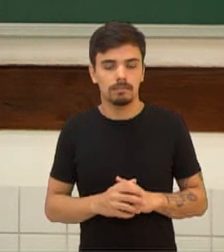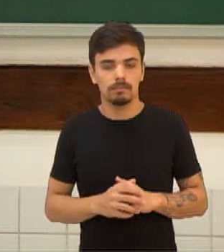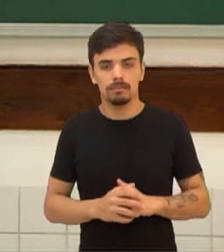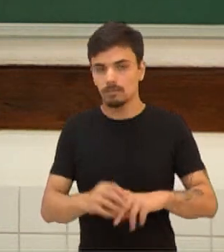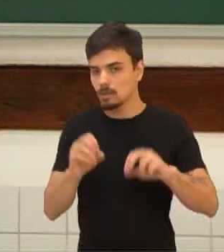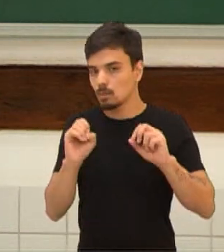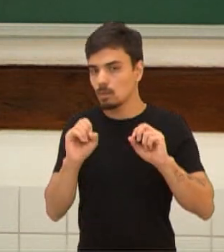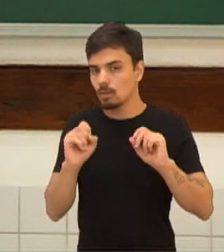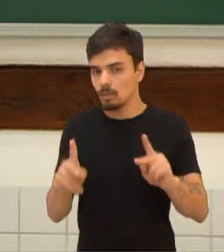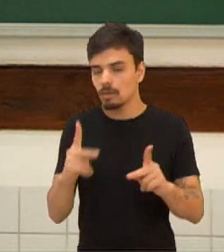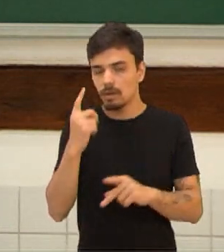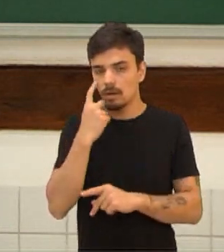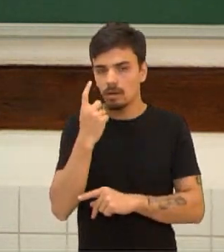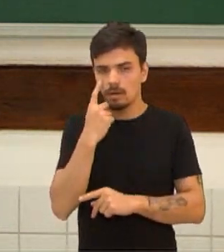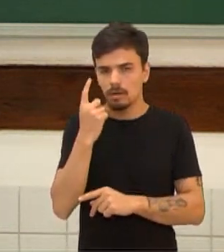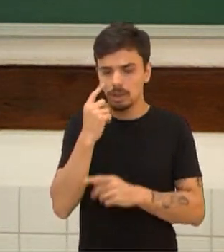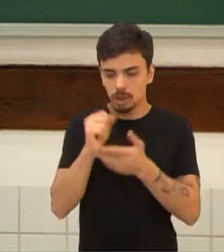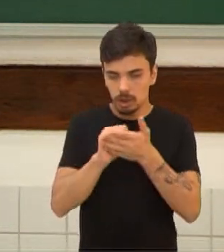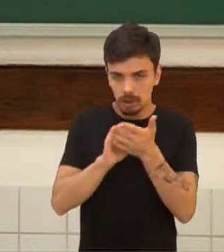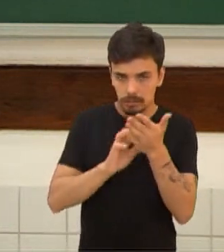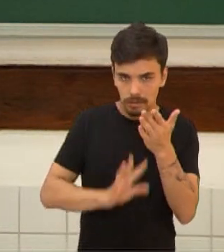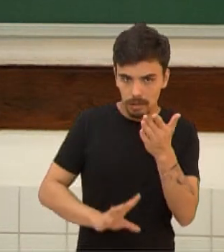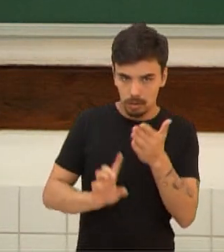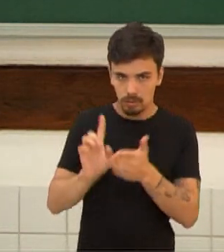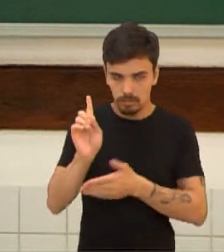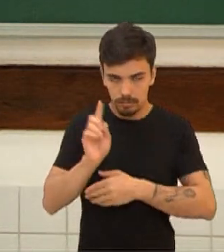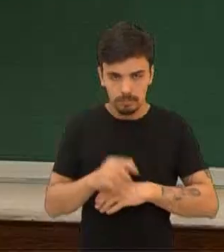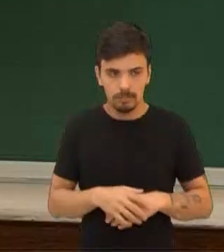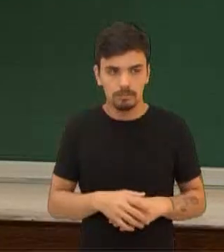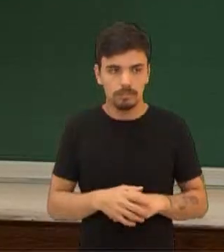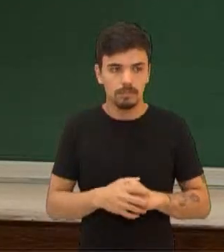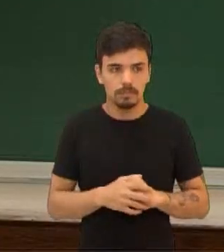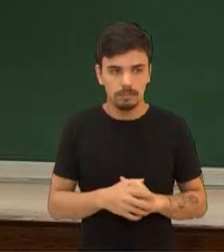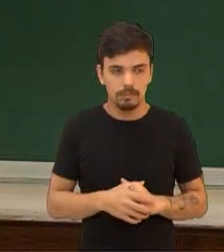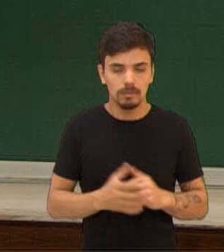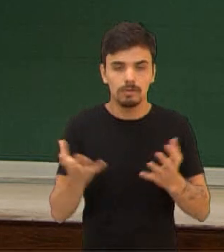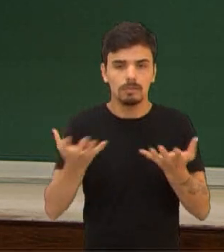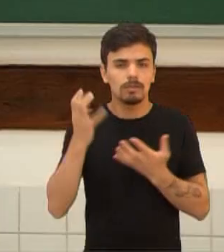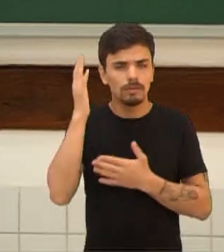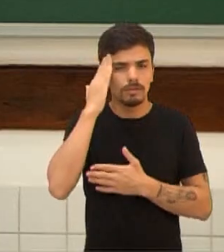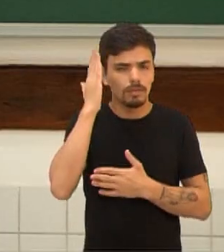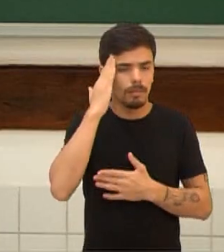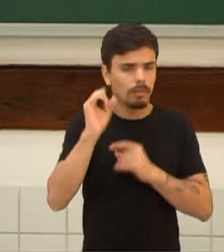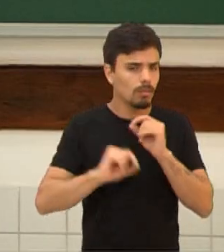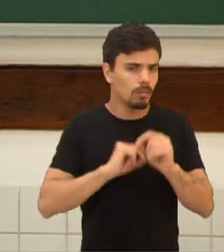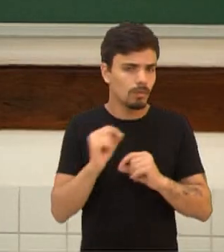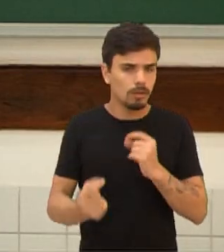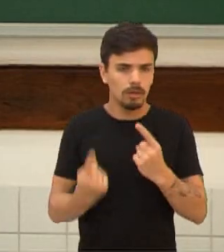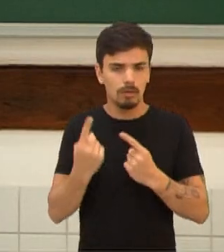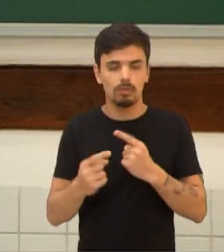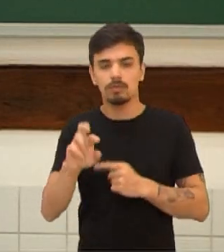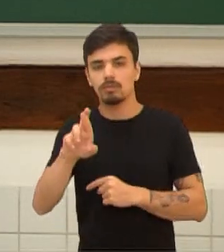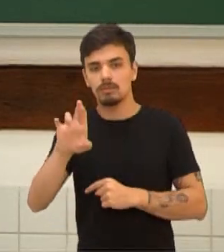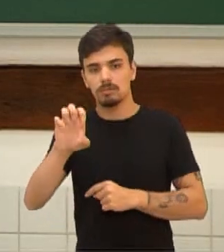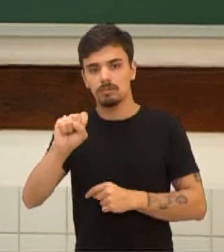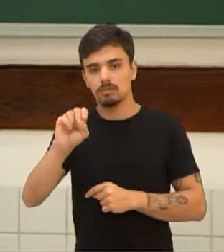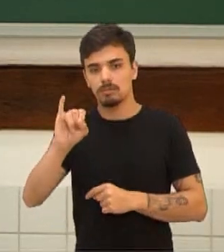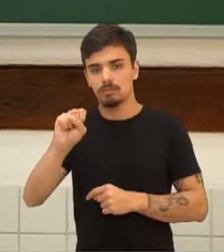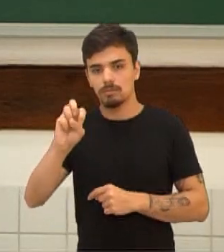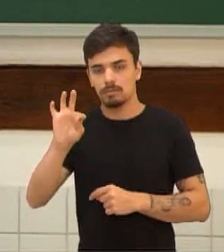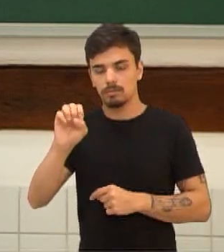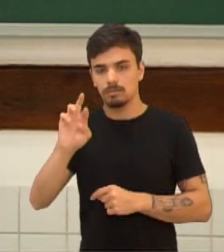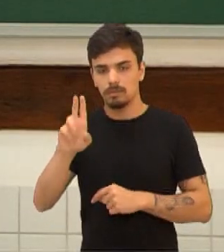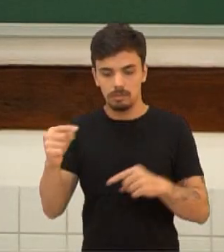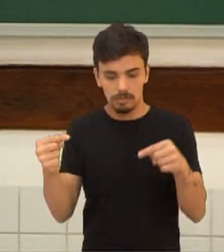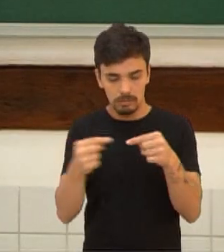Ok, gente, então, olha só, o nosso exercício aqui, né, eu quero saber qual é o resistor que eu devo ligar em